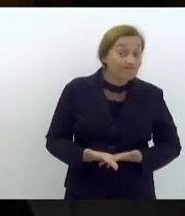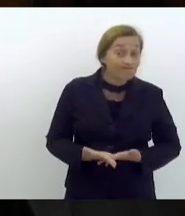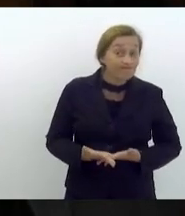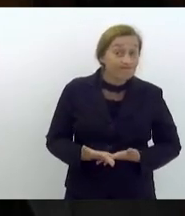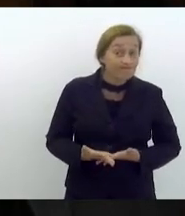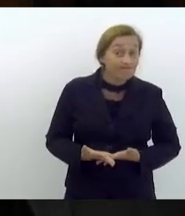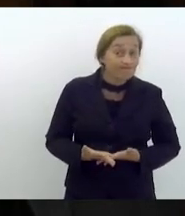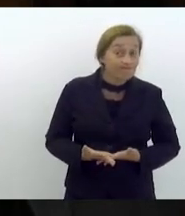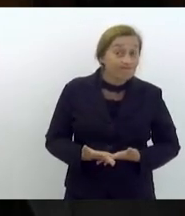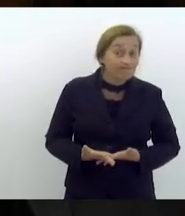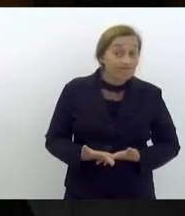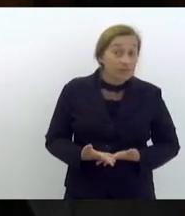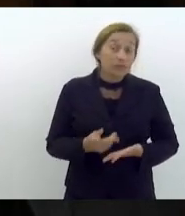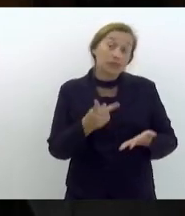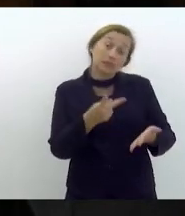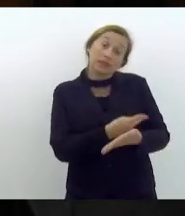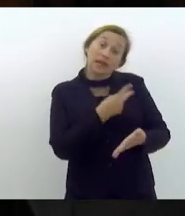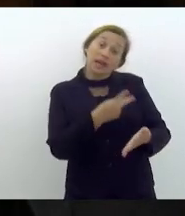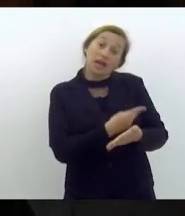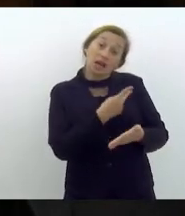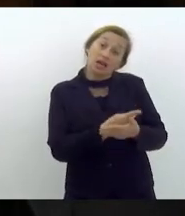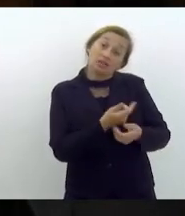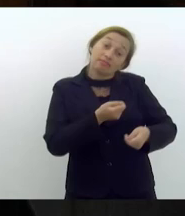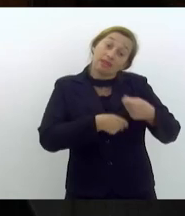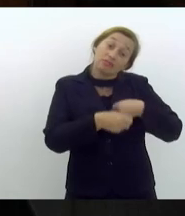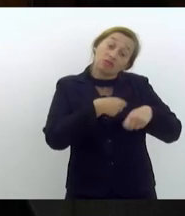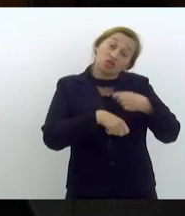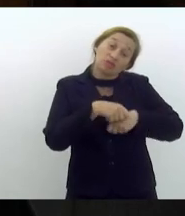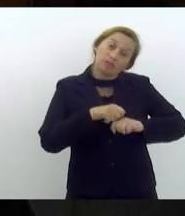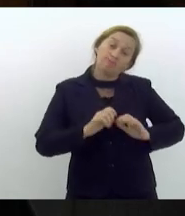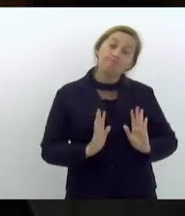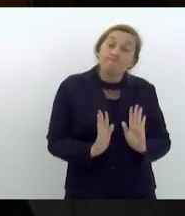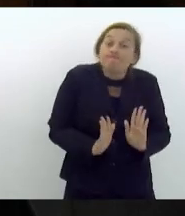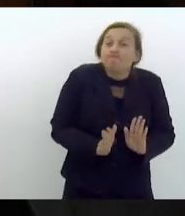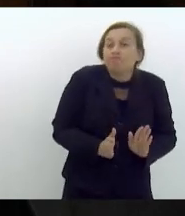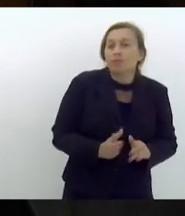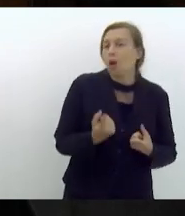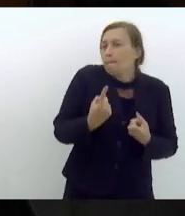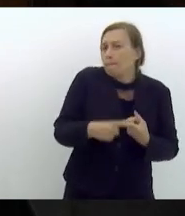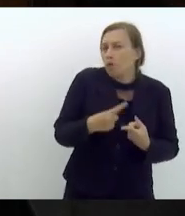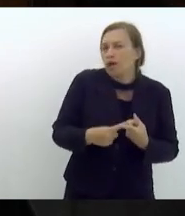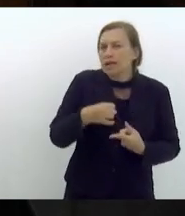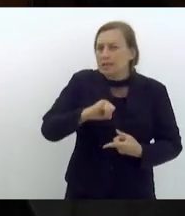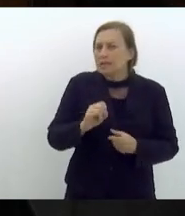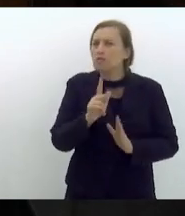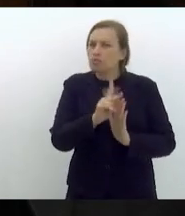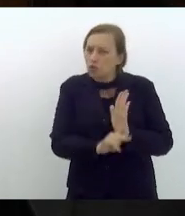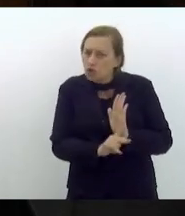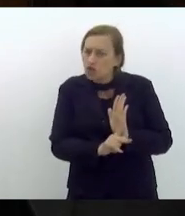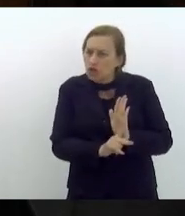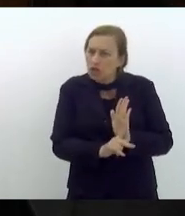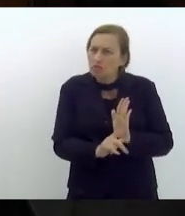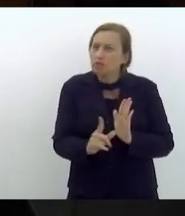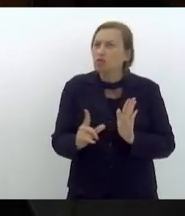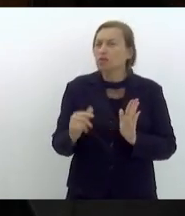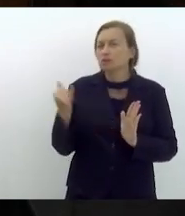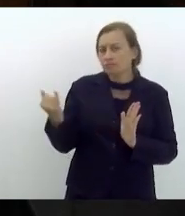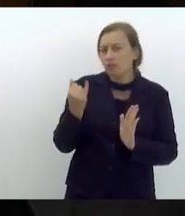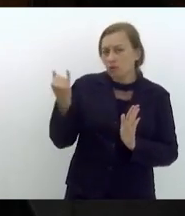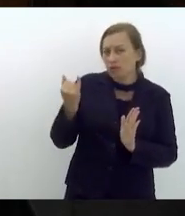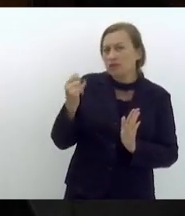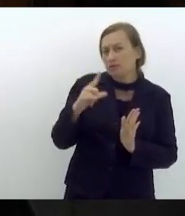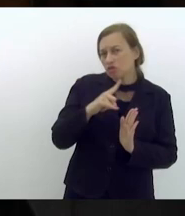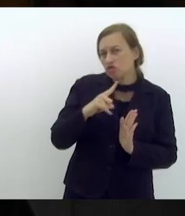Tá errando na política Porque se o projeto tinha esta importância